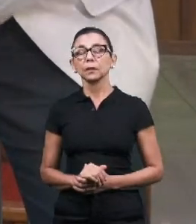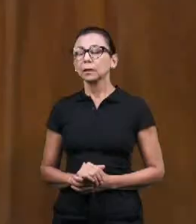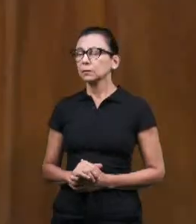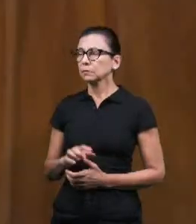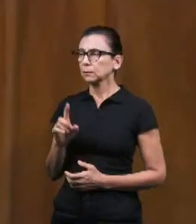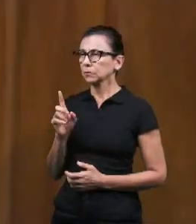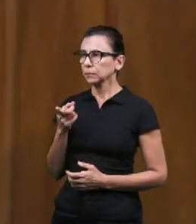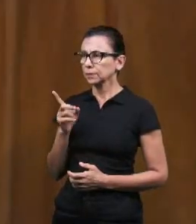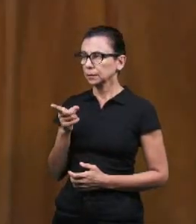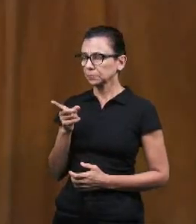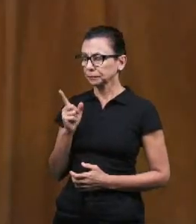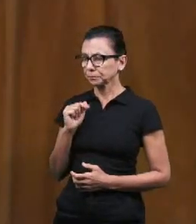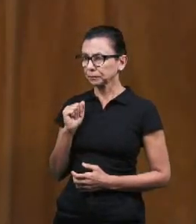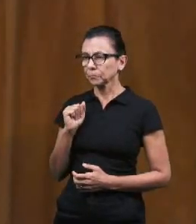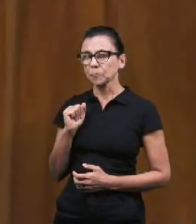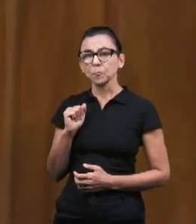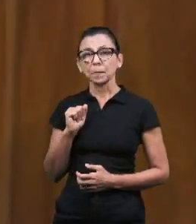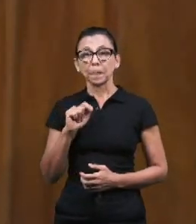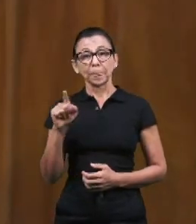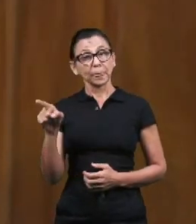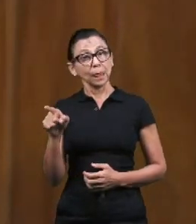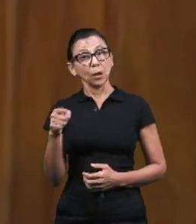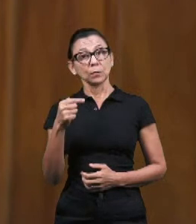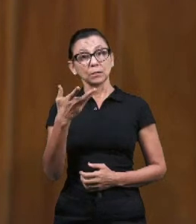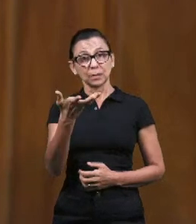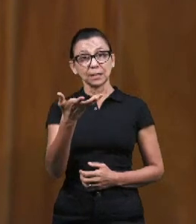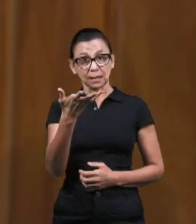pode saber o seguinte, para fazer parte do grupo de louvor no